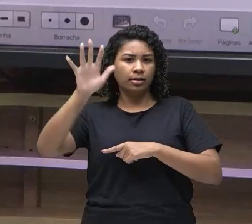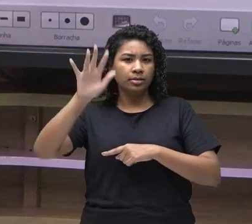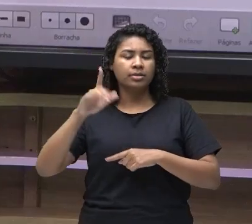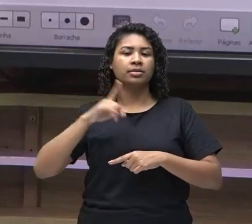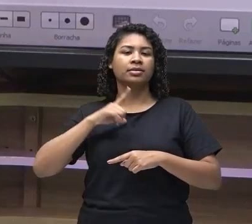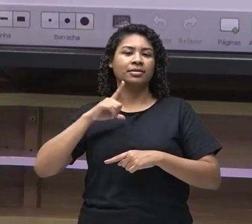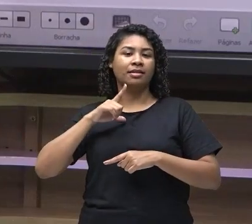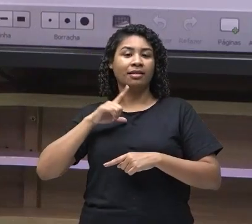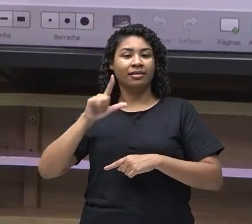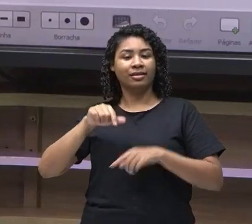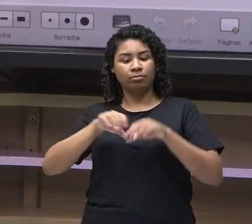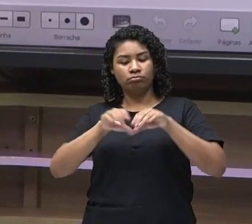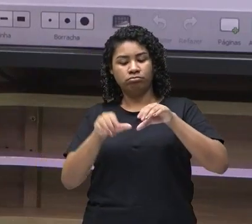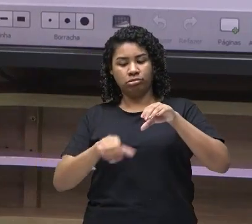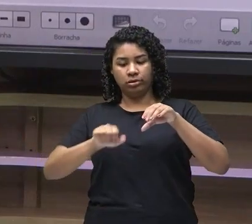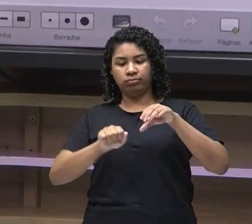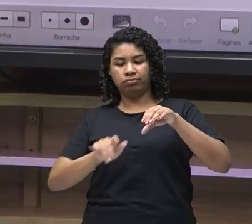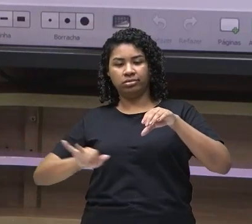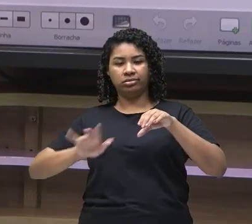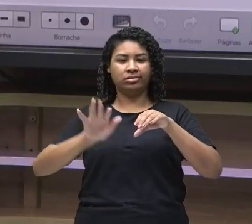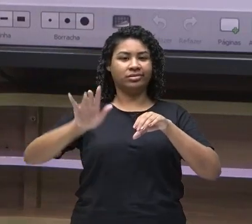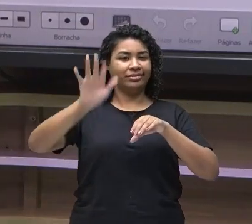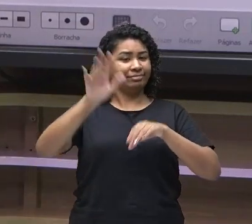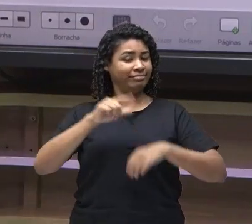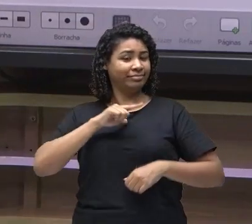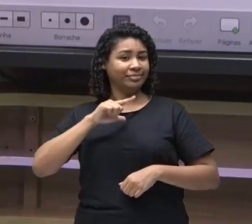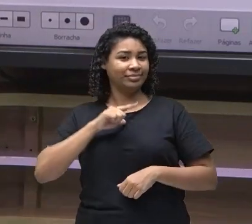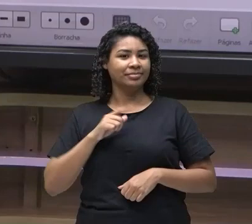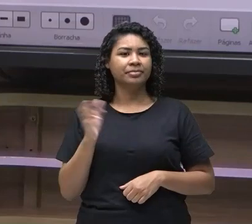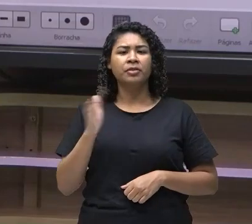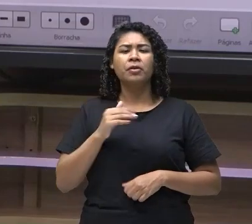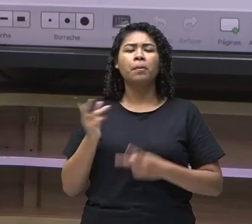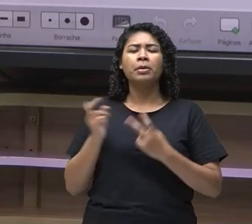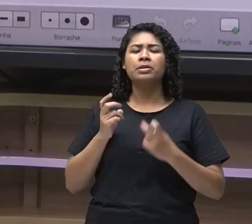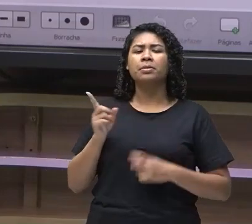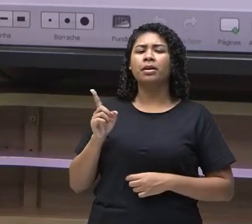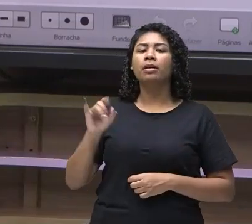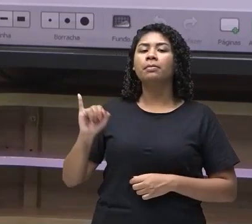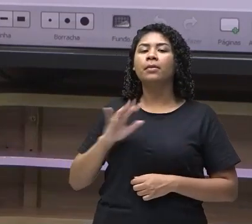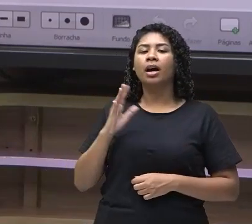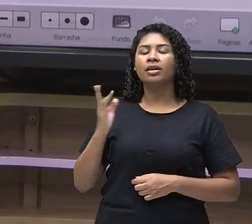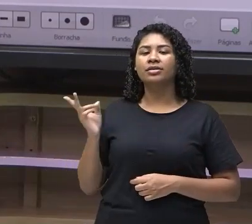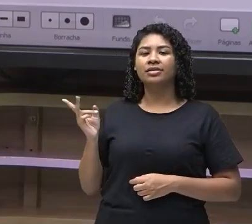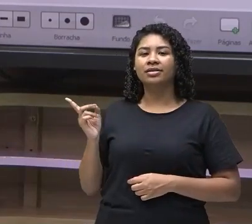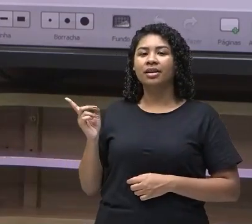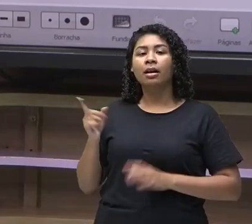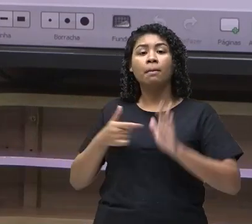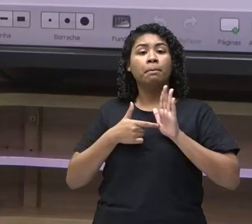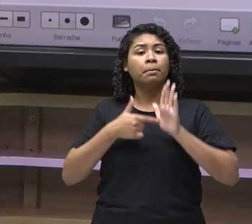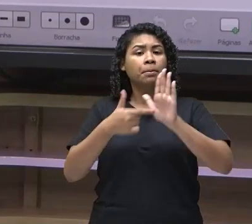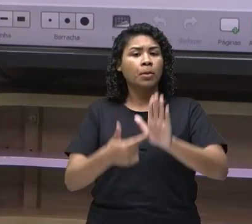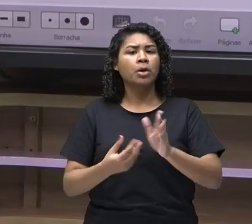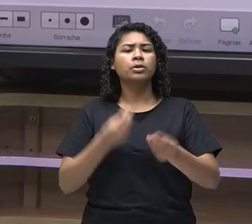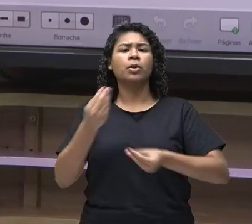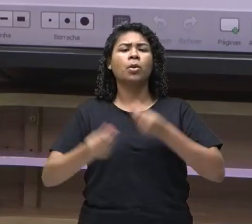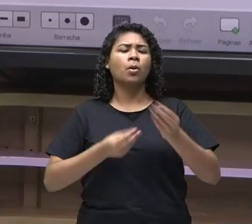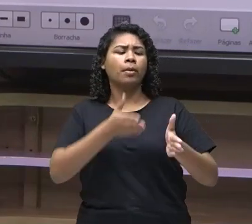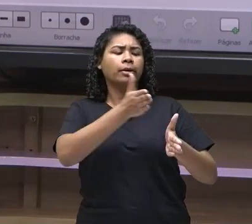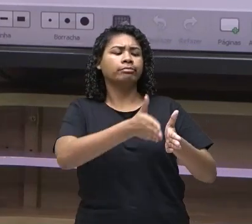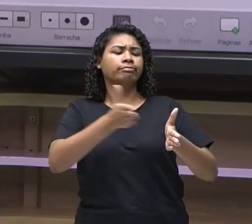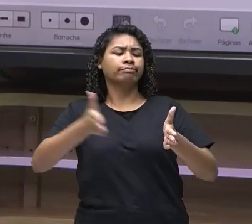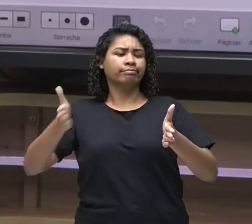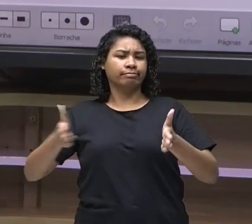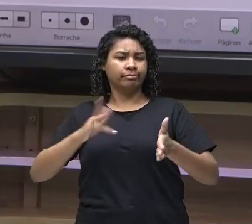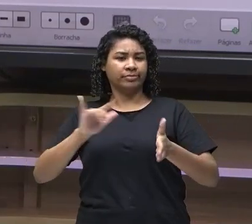combustão pai pelo escape né então vamos observar mais uma imagem que ela mostra para a gente algumas dessas etapas